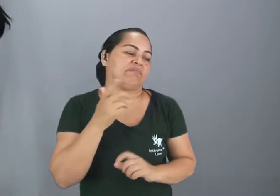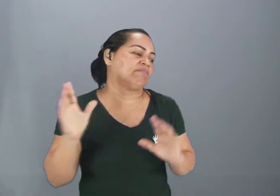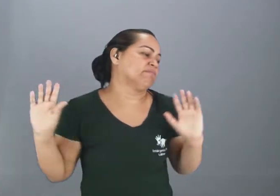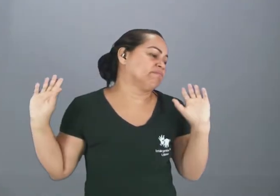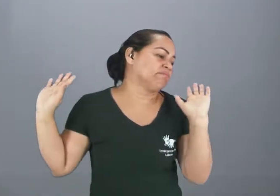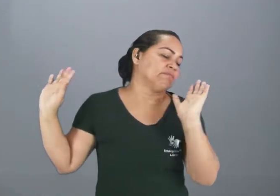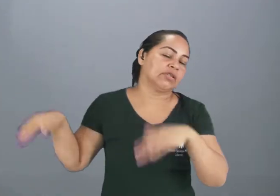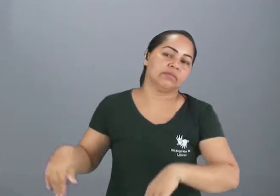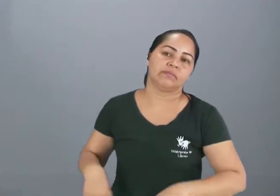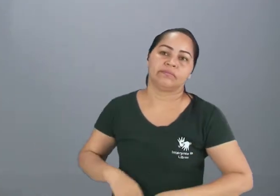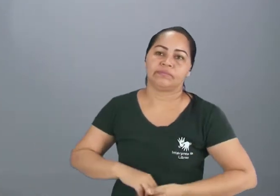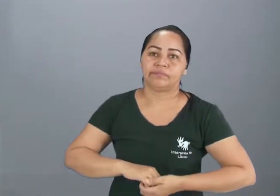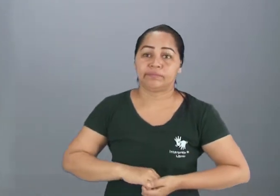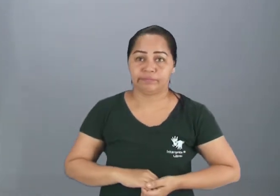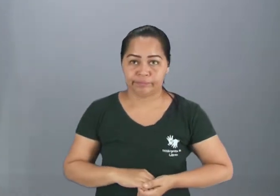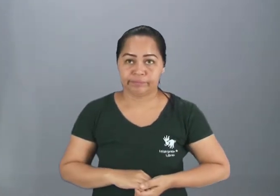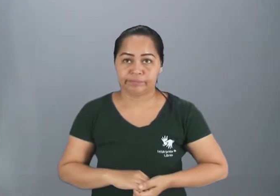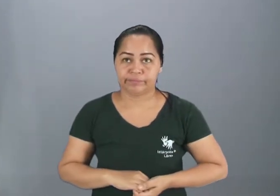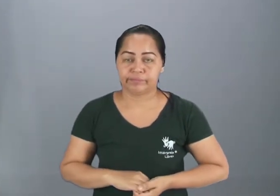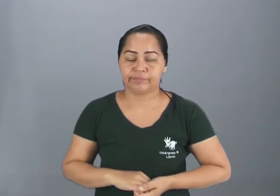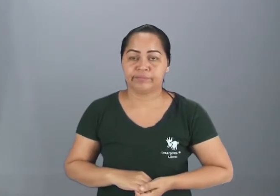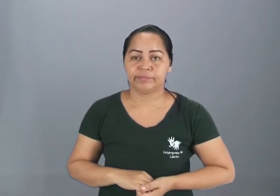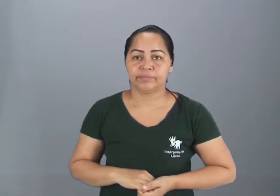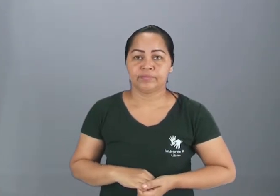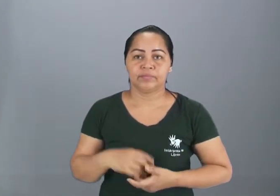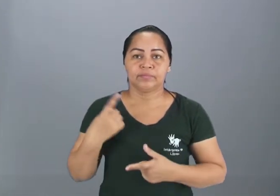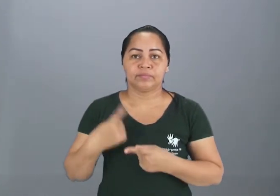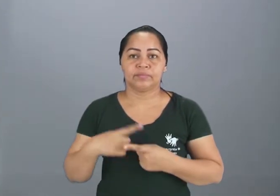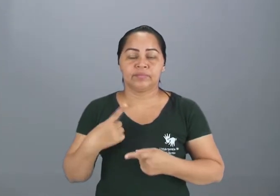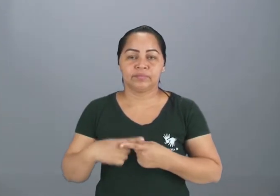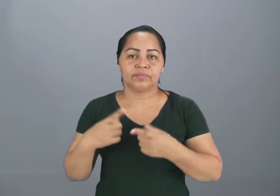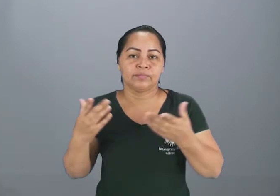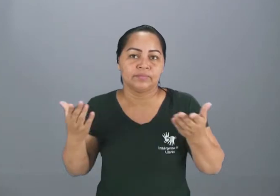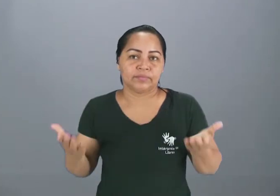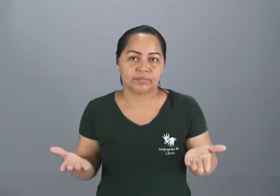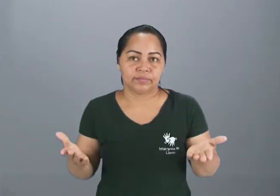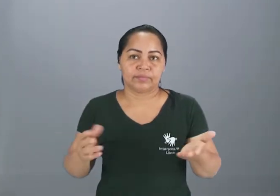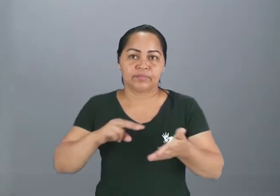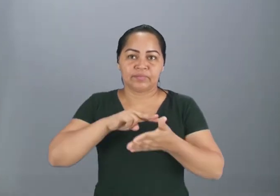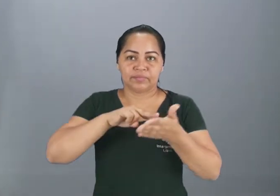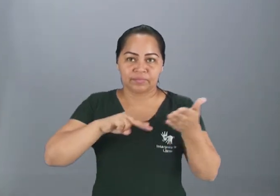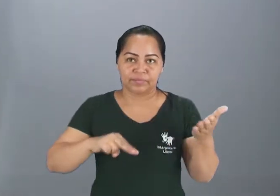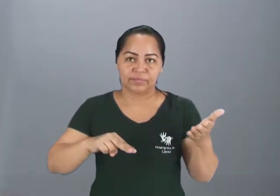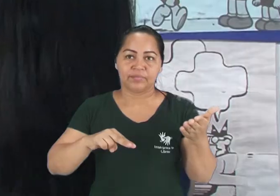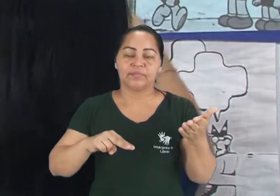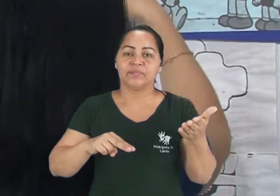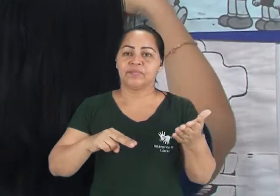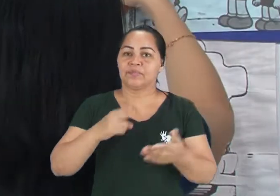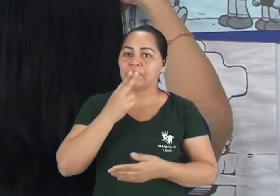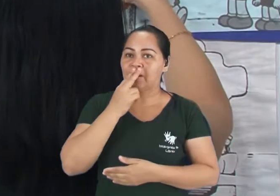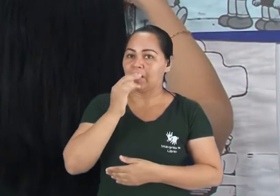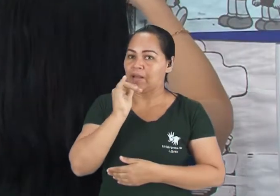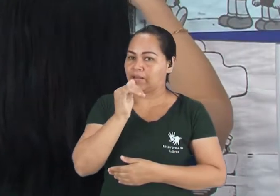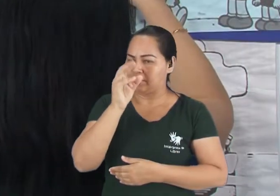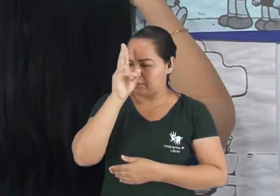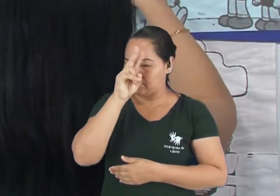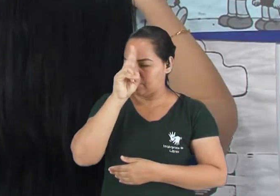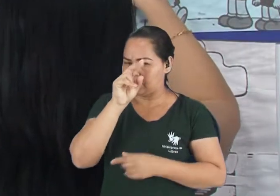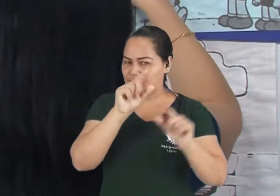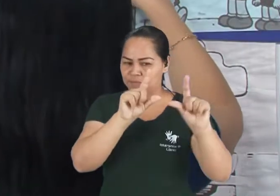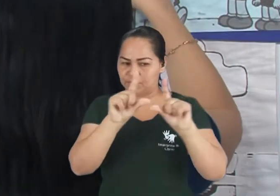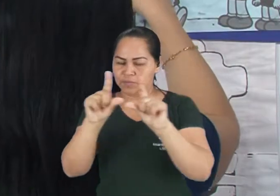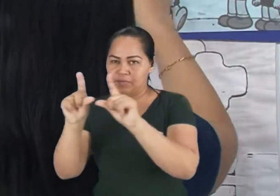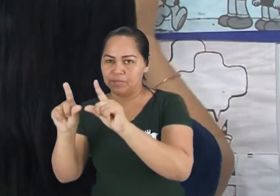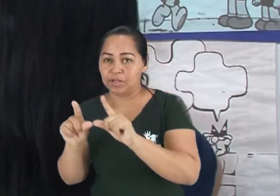ela pensou o quê? Para quem a gente lê muita história da Mônica, né? Para quem já lê, já pensou, olha só. Porque